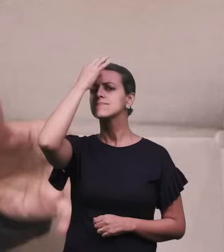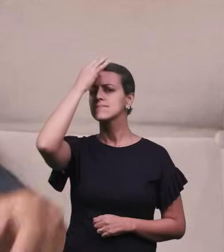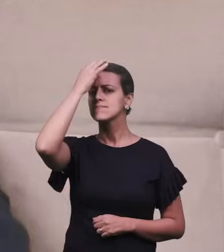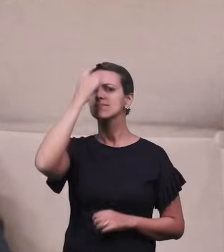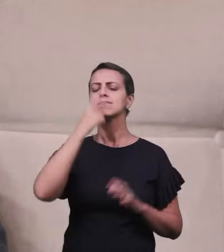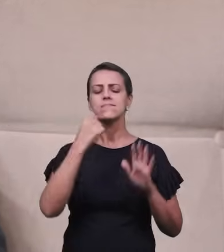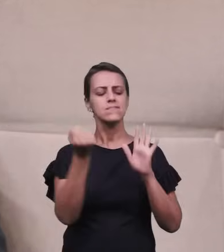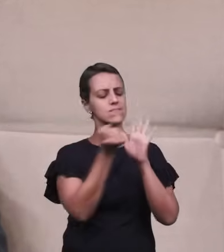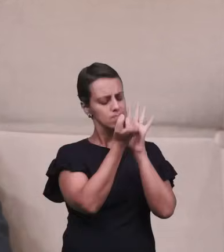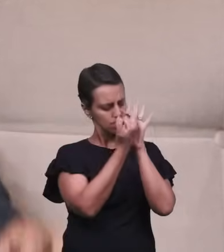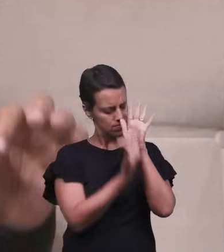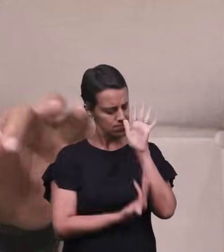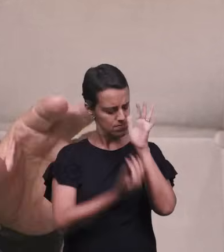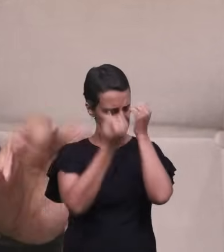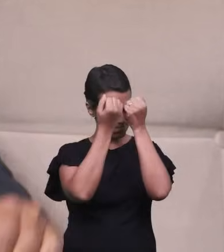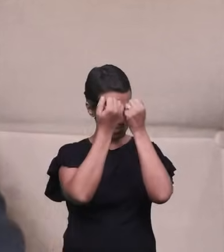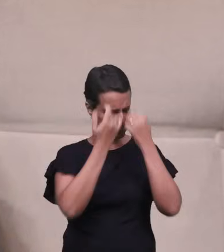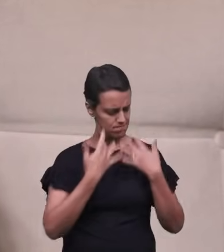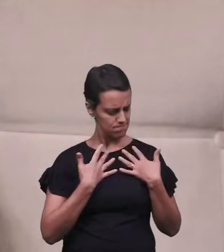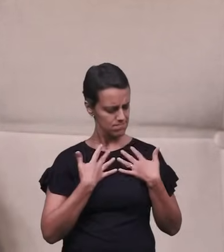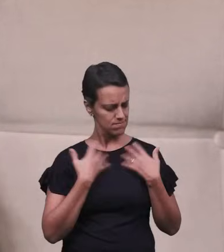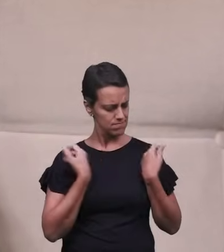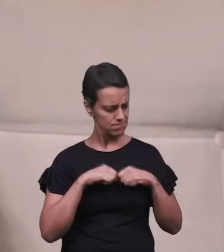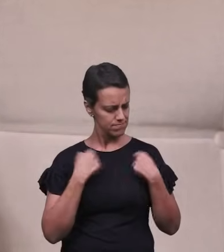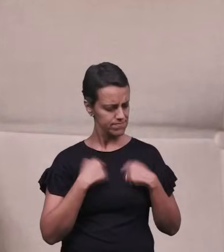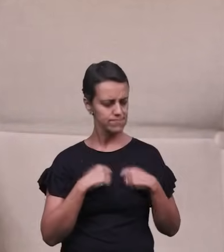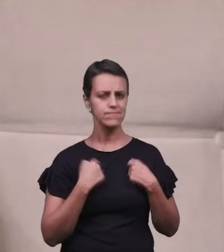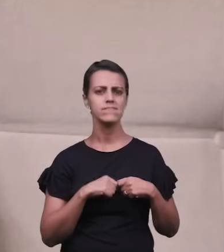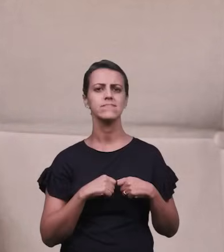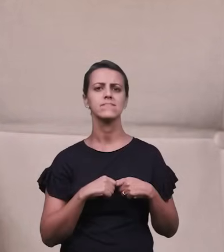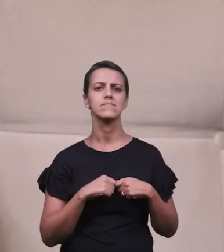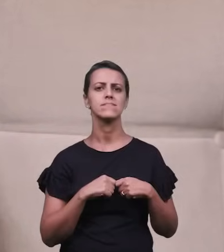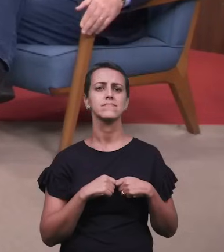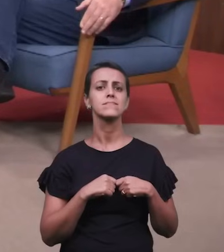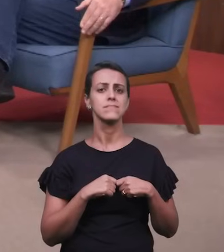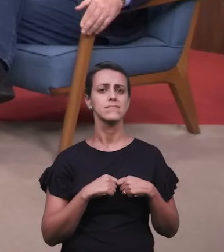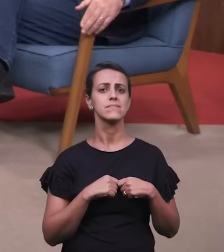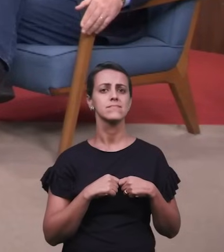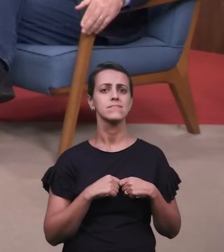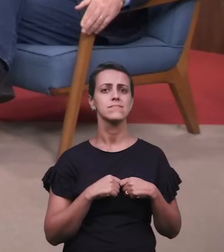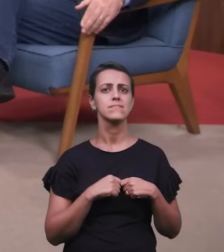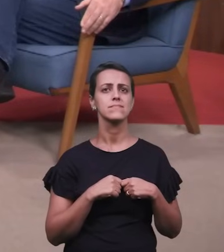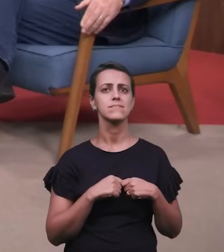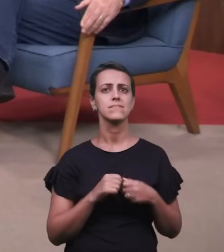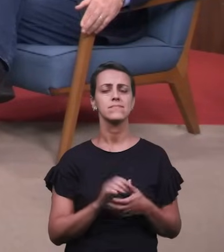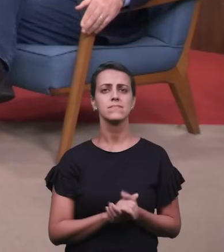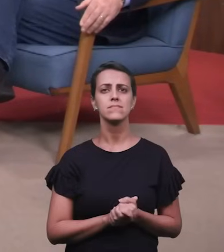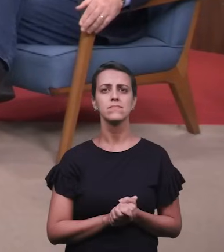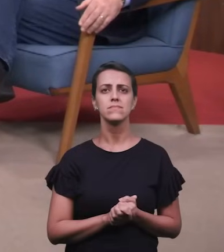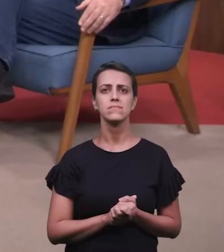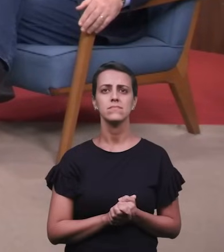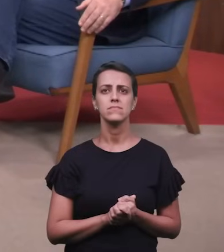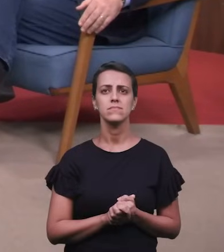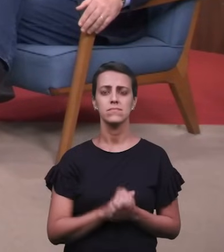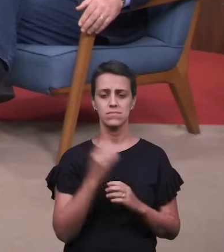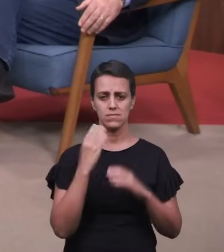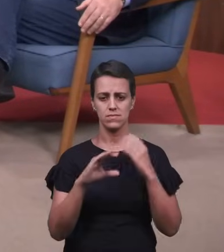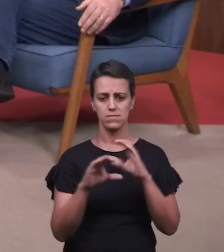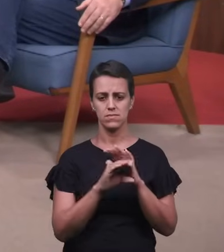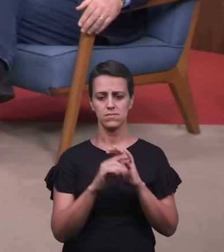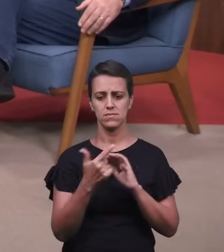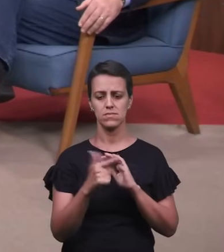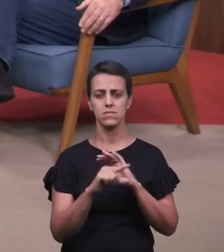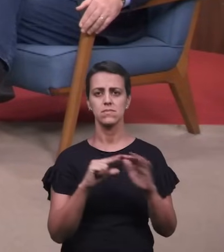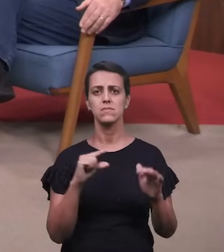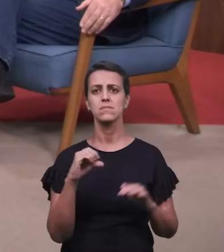Espírito Santo. Só o sangue de Jesus. Só o poder do sangue e a palavra. De Jesus. Venceram pela palavra. Pela palavra e pelo sangue. Em